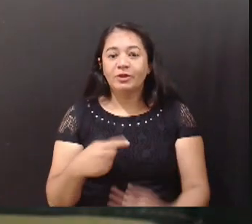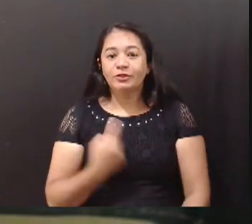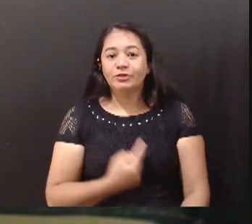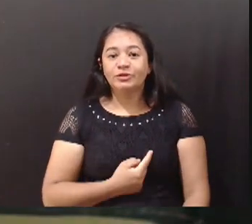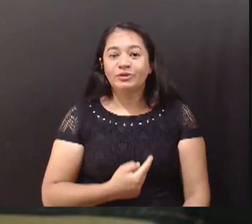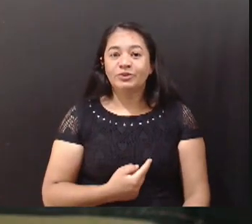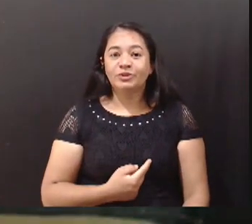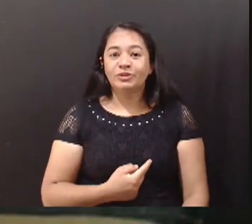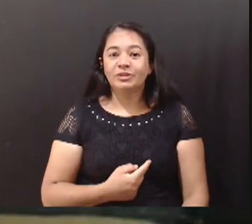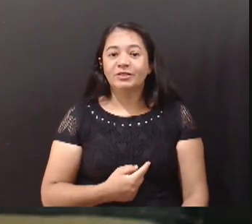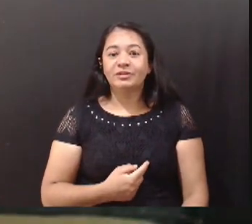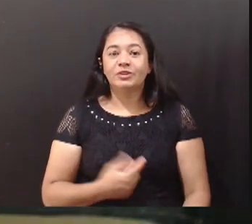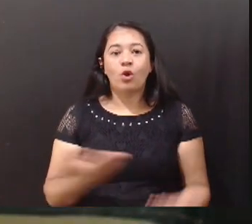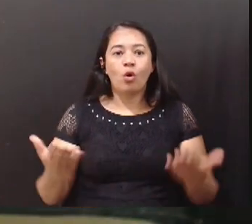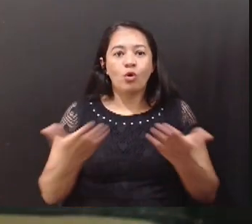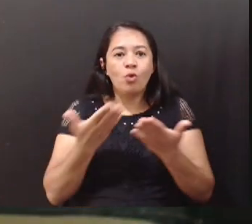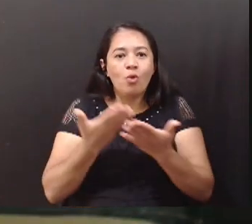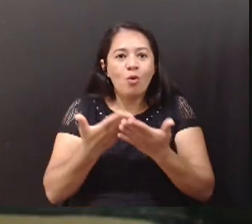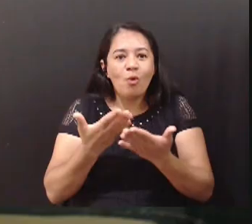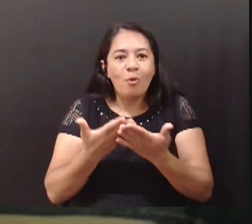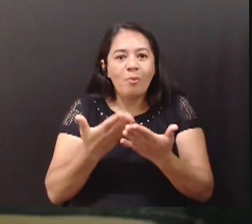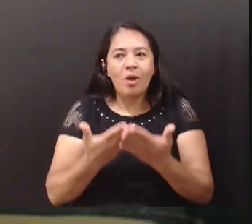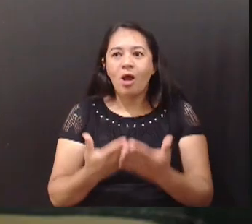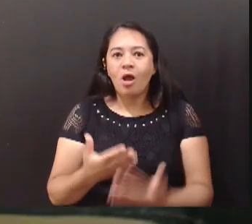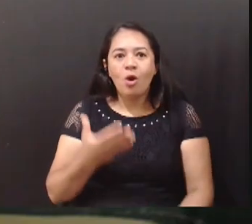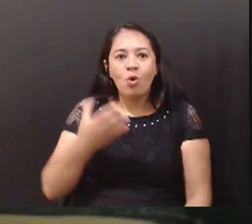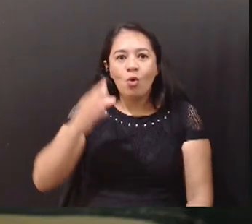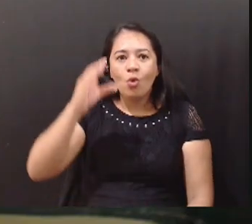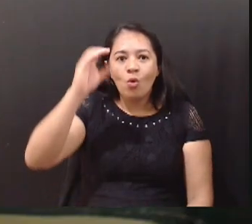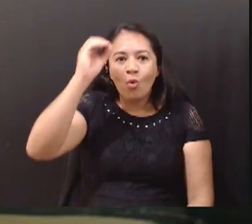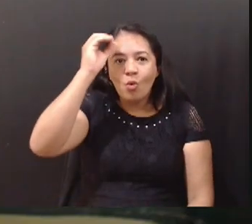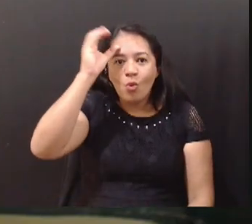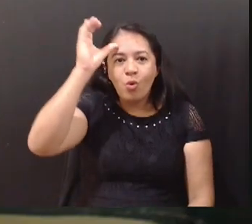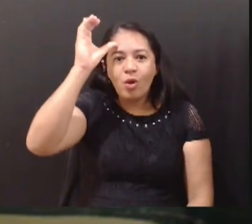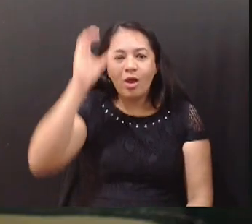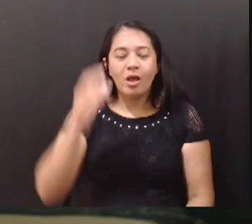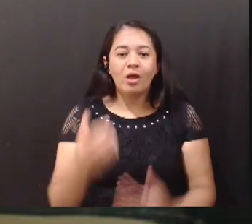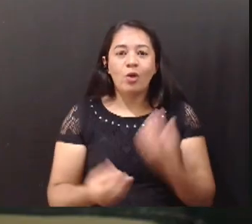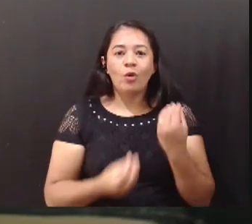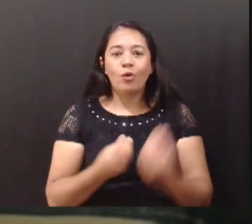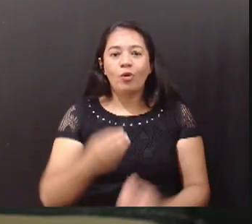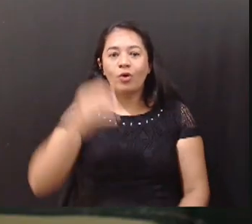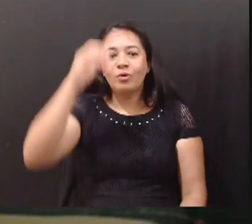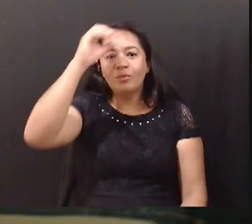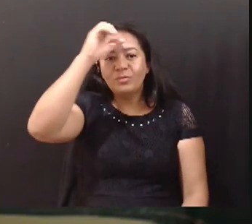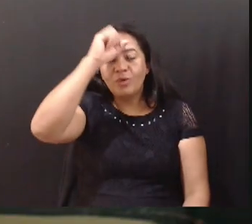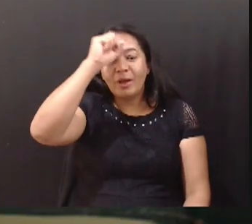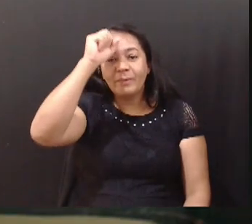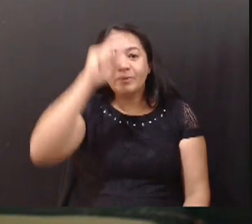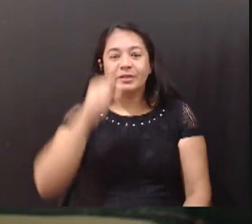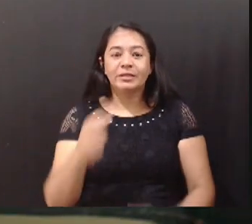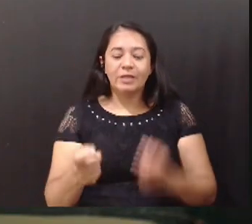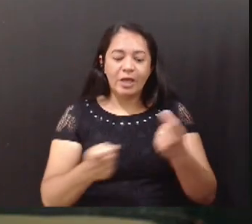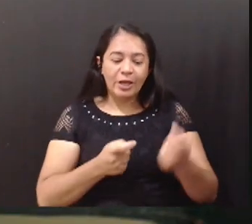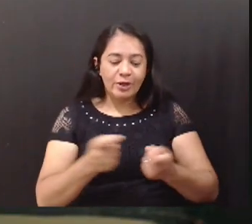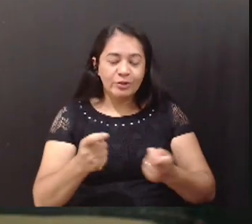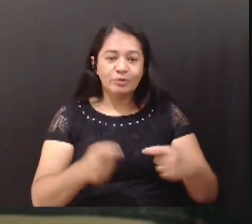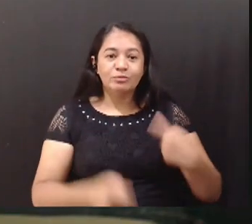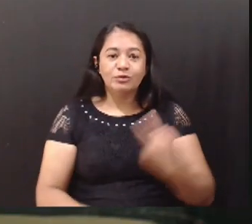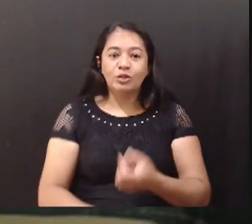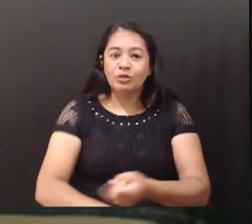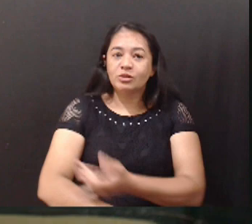uma aula aqui de aprender, entender e gerir as nossas emoções e também tomar